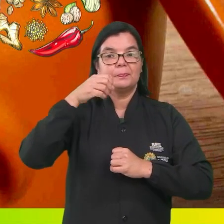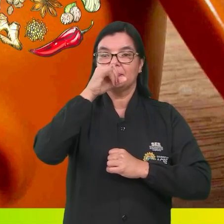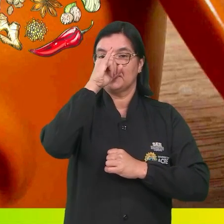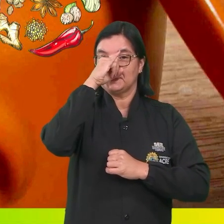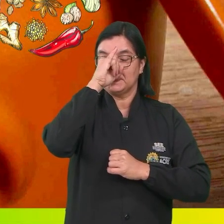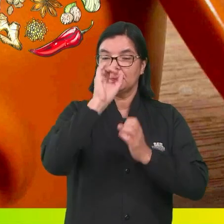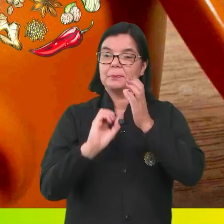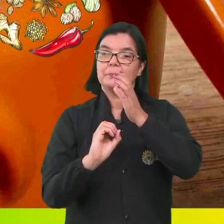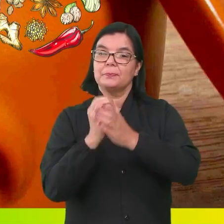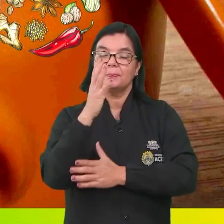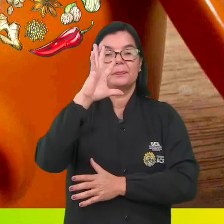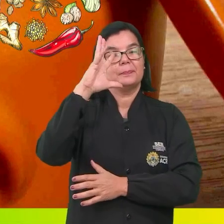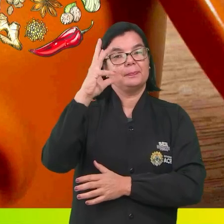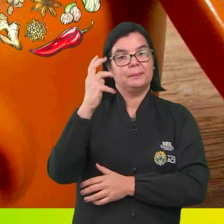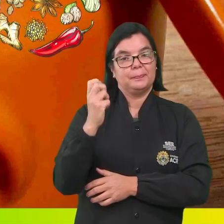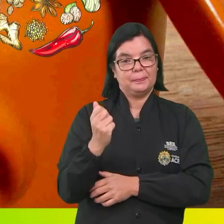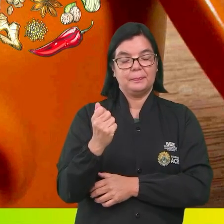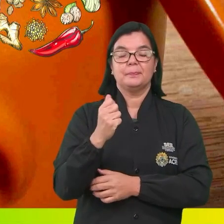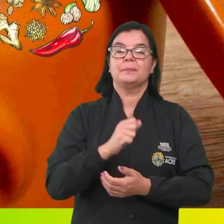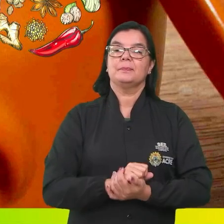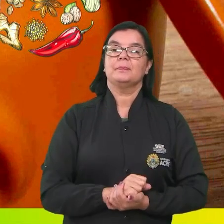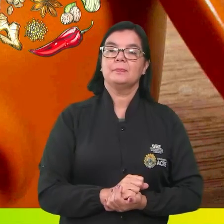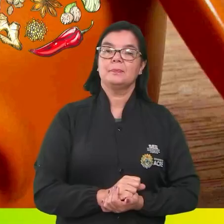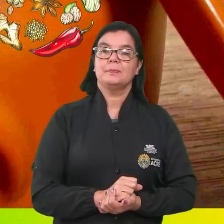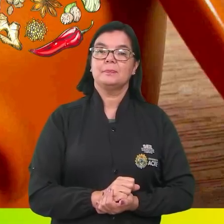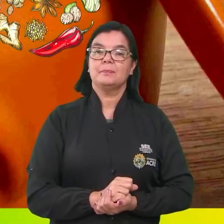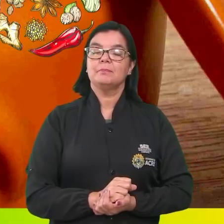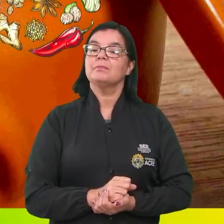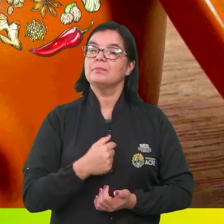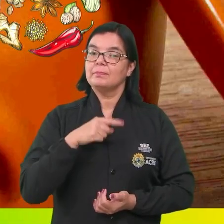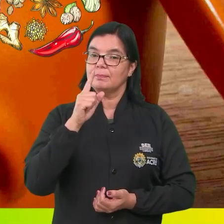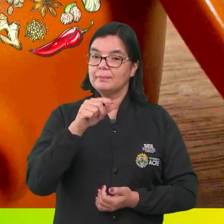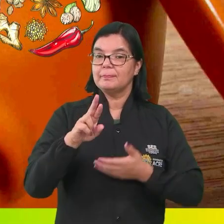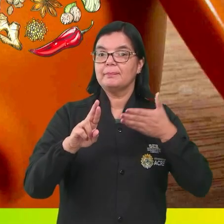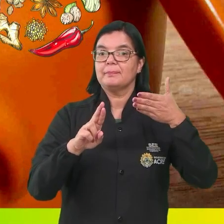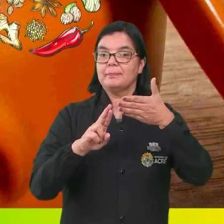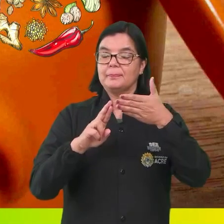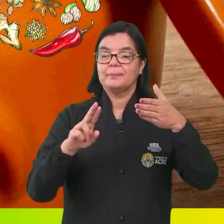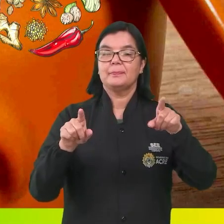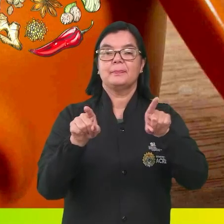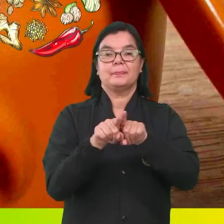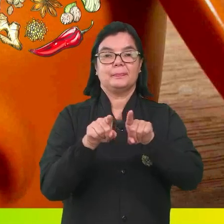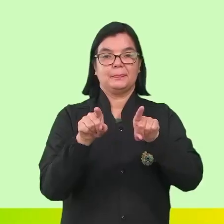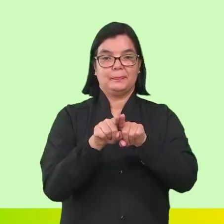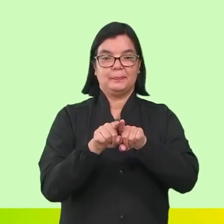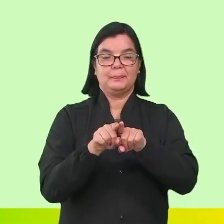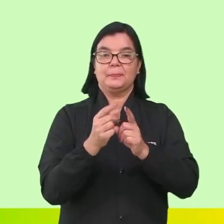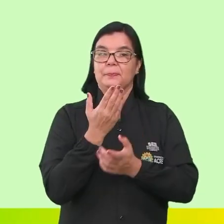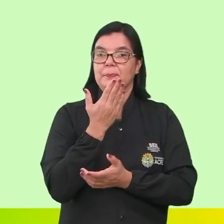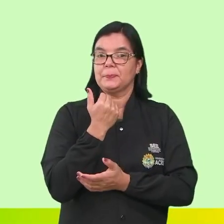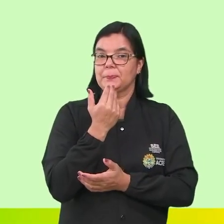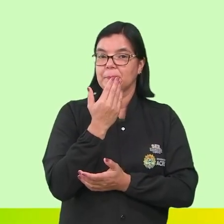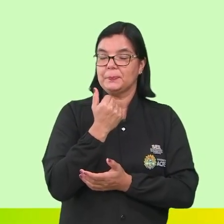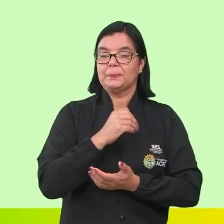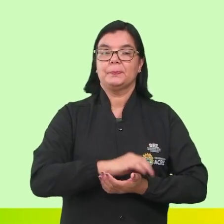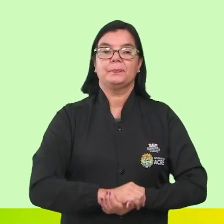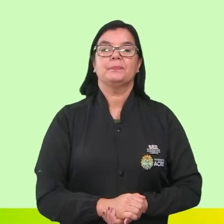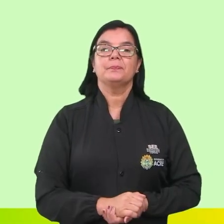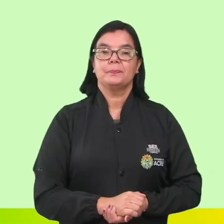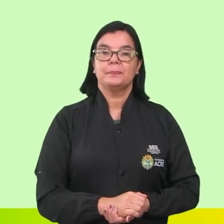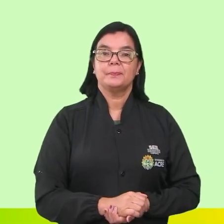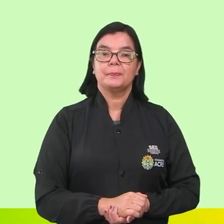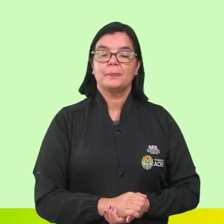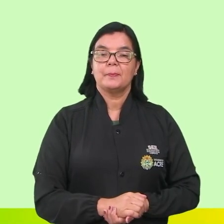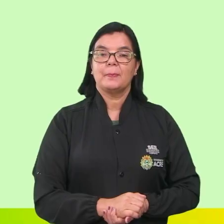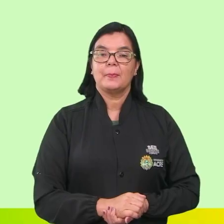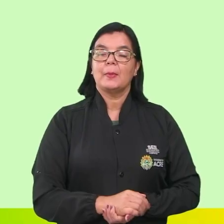da África. Então esse prato aí, ele é uma referência também de culinária africana.